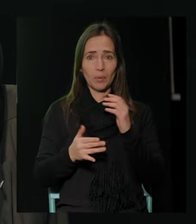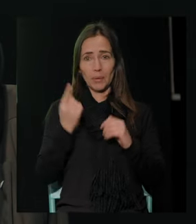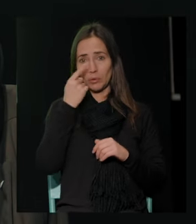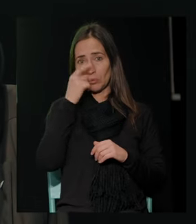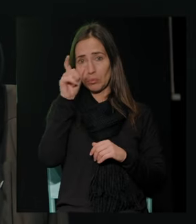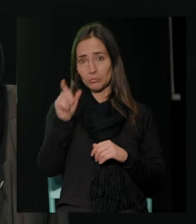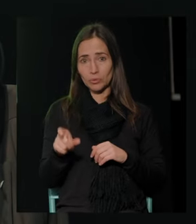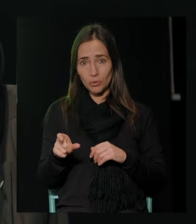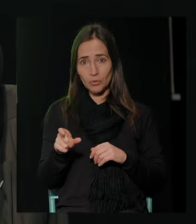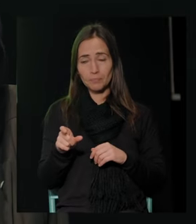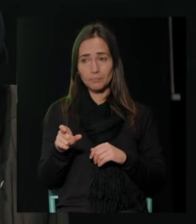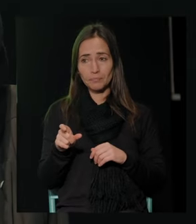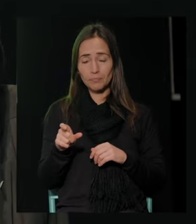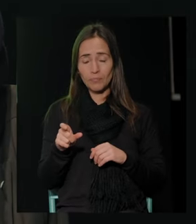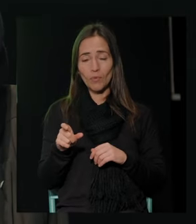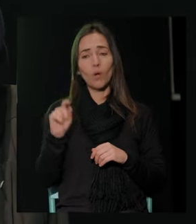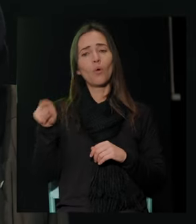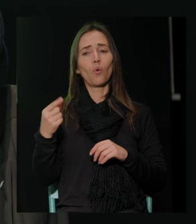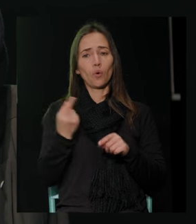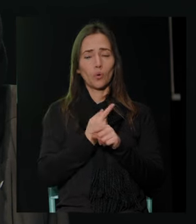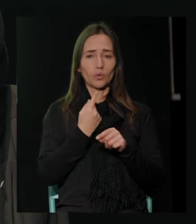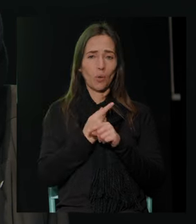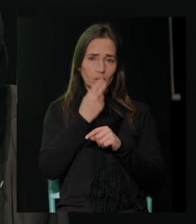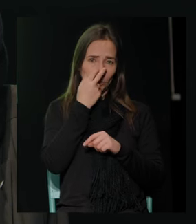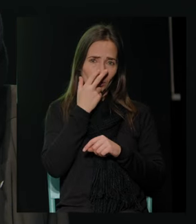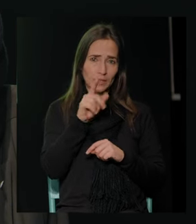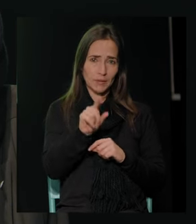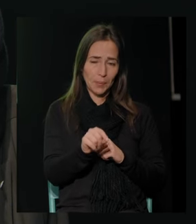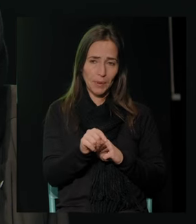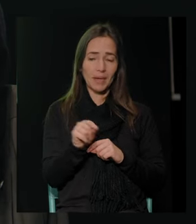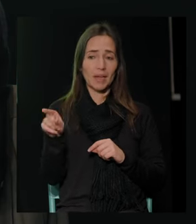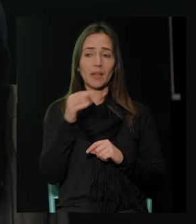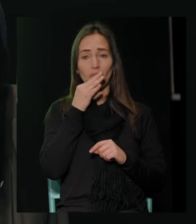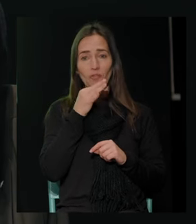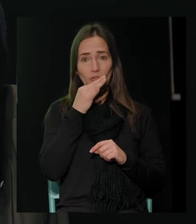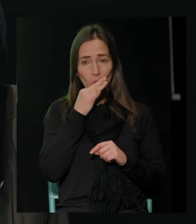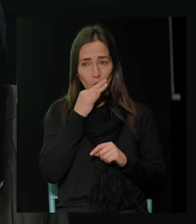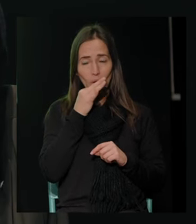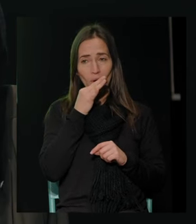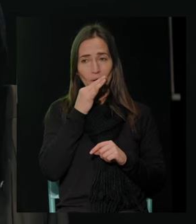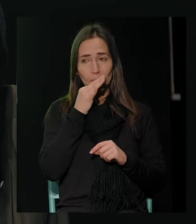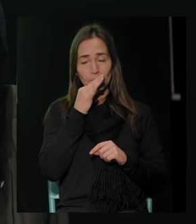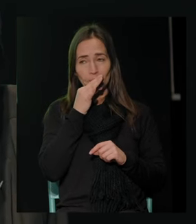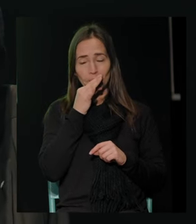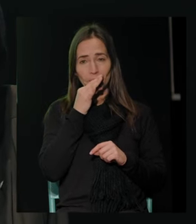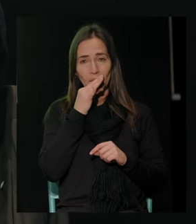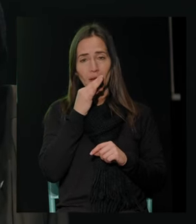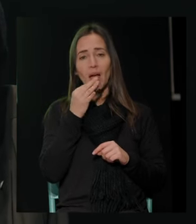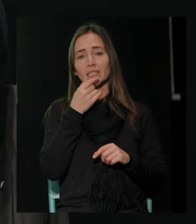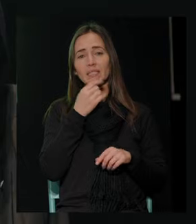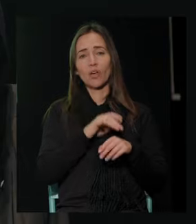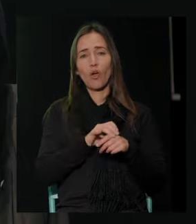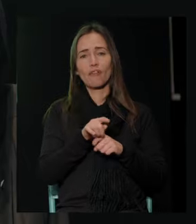que... Ah, e houve outra coisa curiosa que ele mencionou, que na